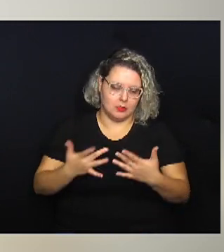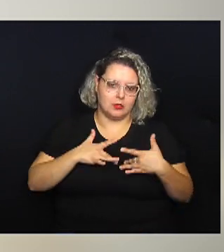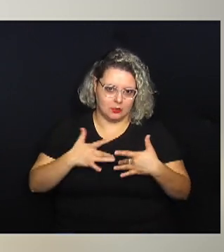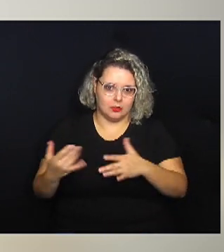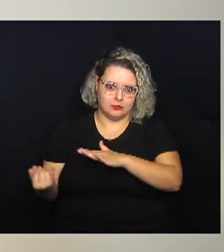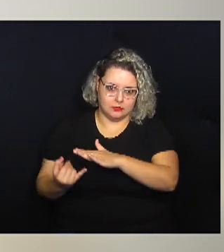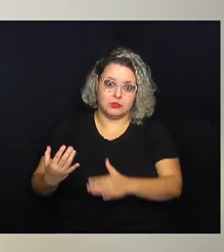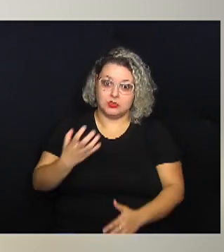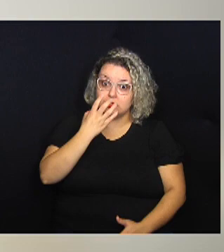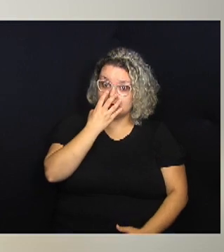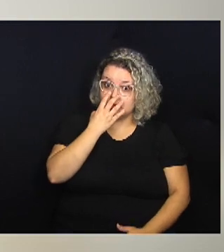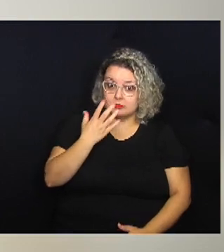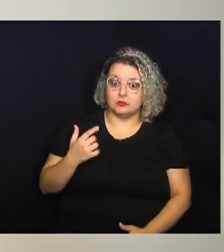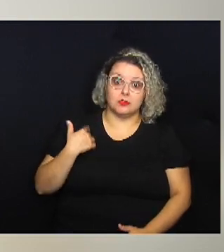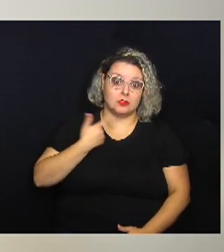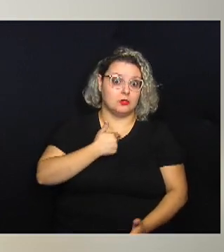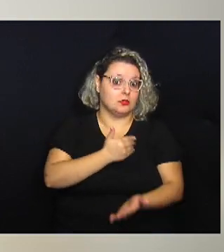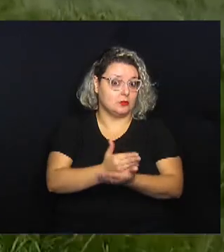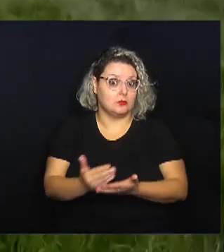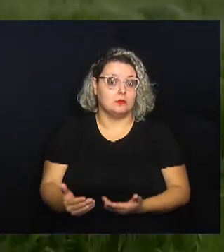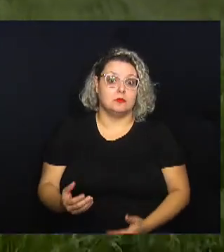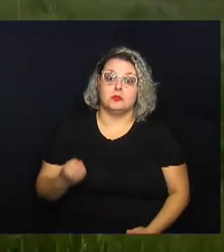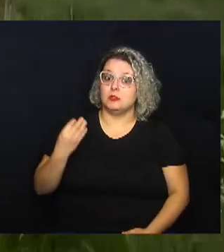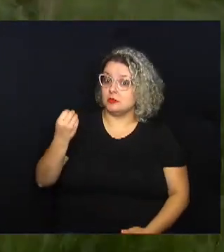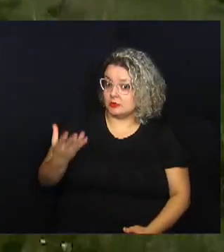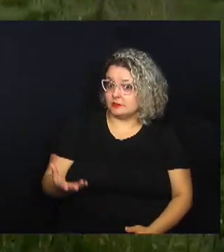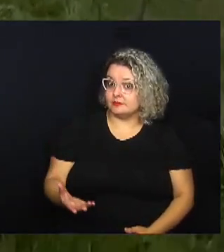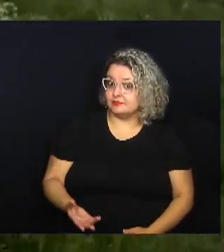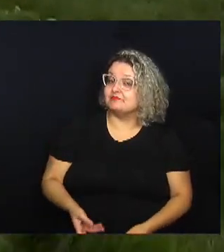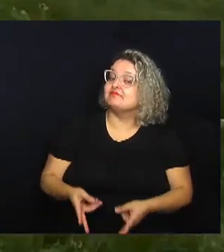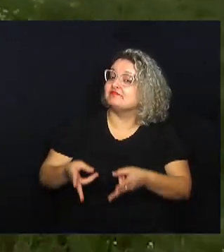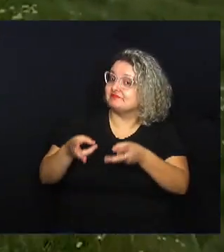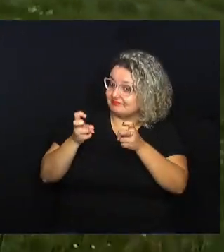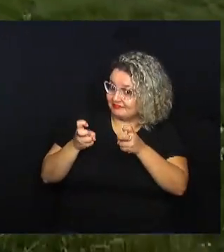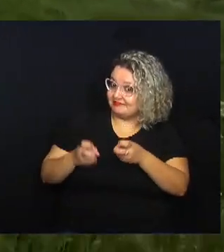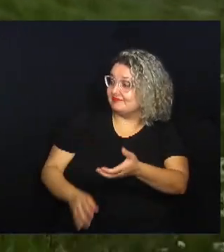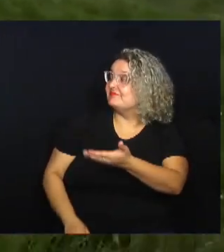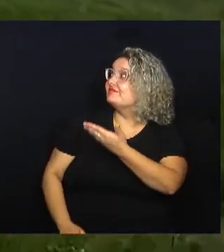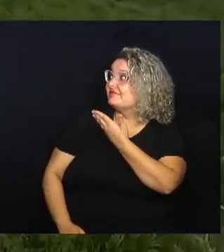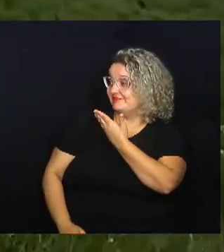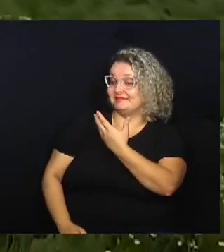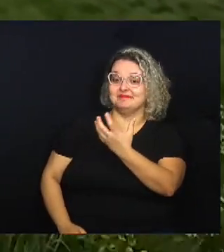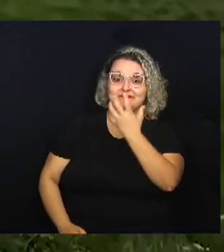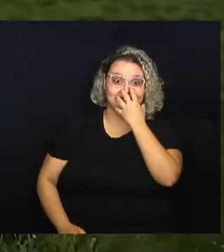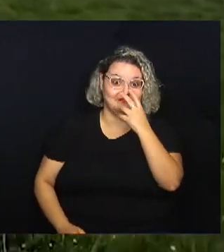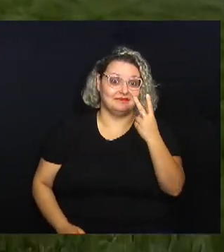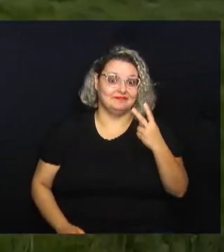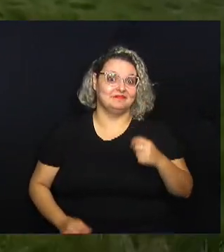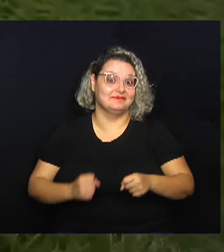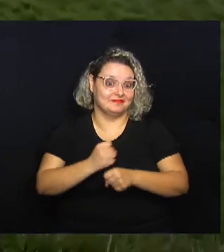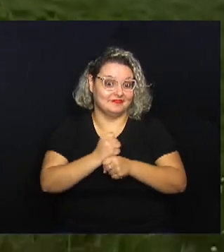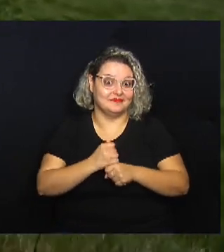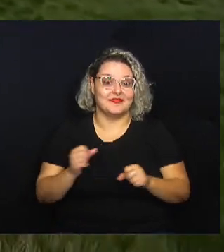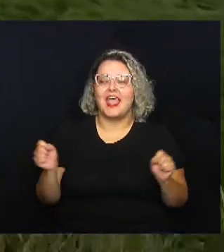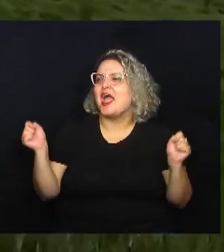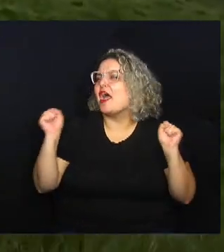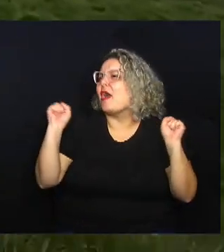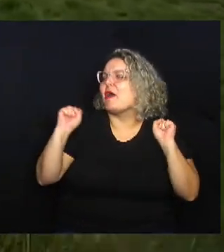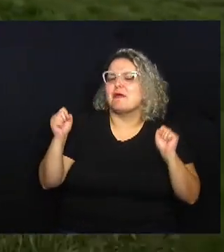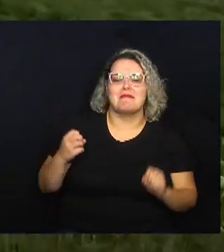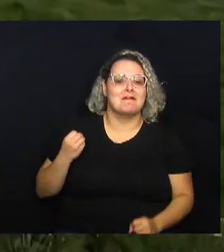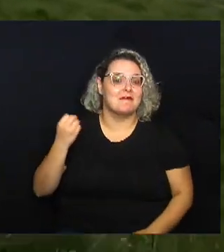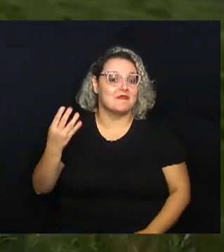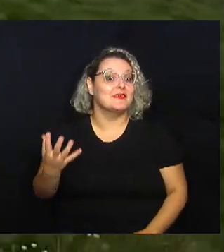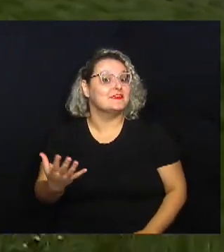instituição de cães e nós iniciamos nossa viagem em Portugal e dá para perceber que o cãozinho de dois anos adora viajar e fazer amizade